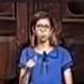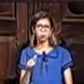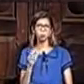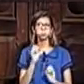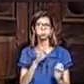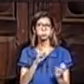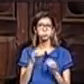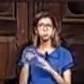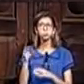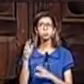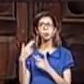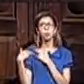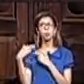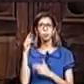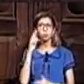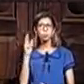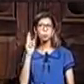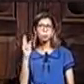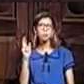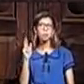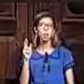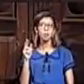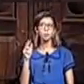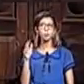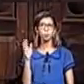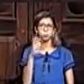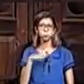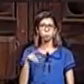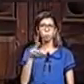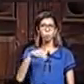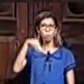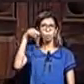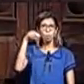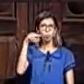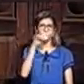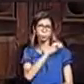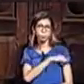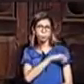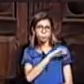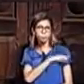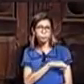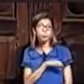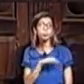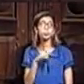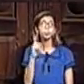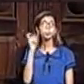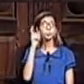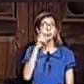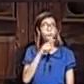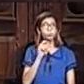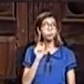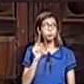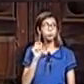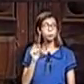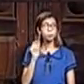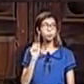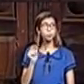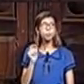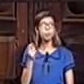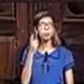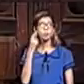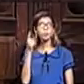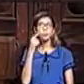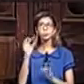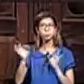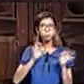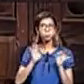Goytacazes, responsável pela região norte fluminense, que teria dificuldade de remeter para o Rio os